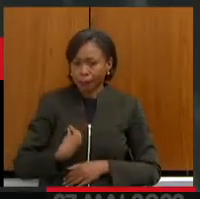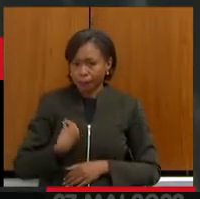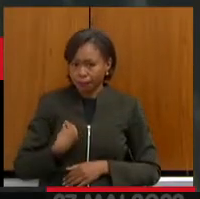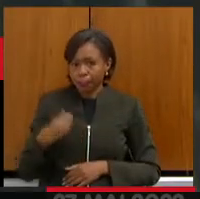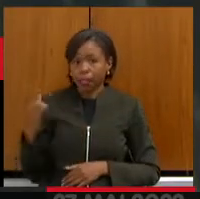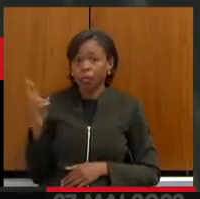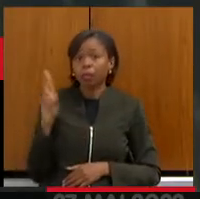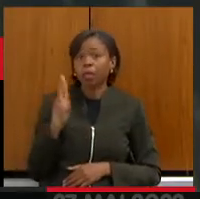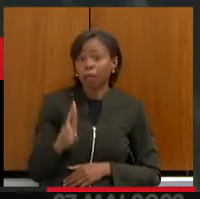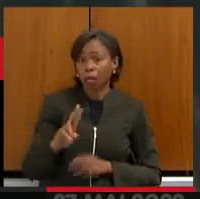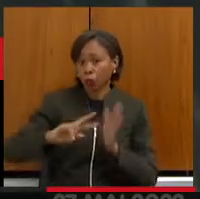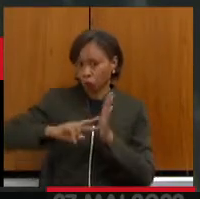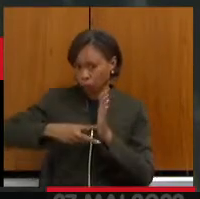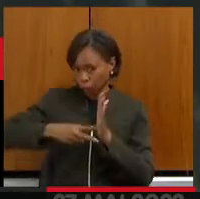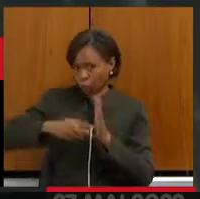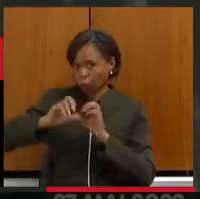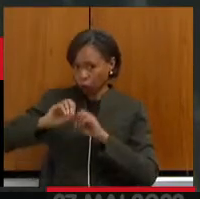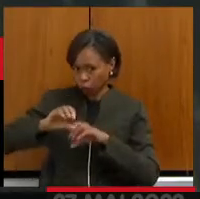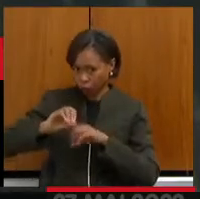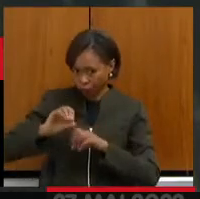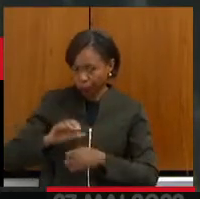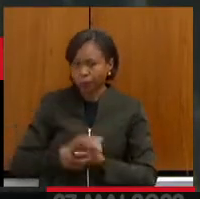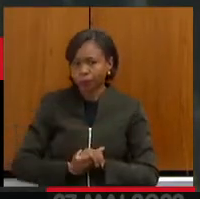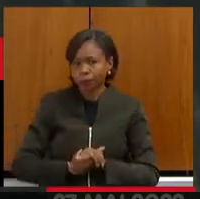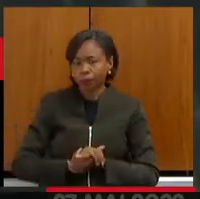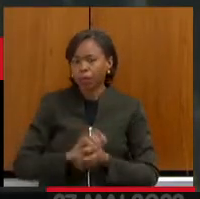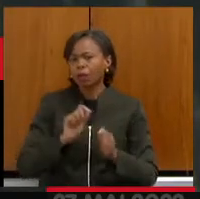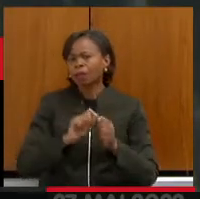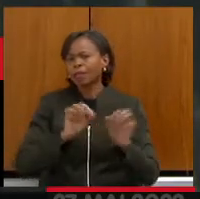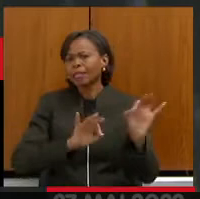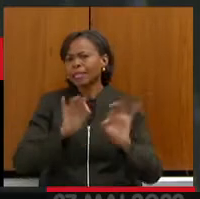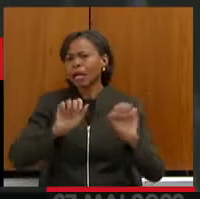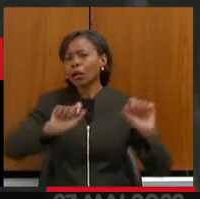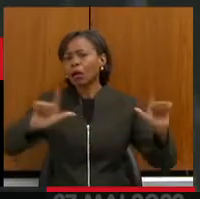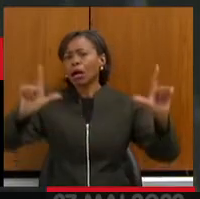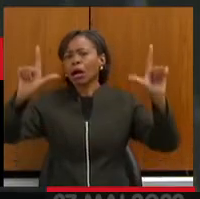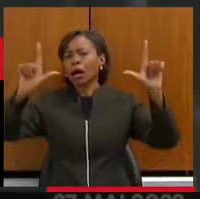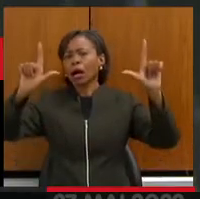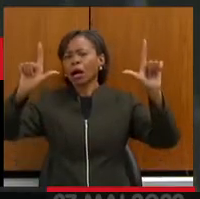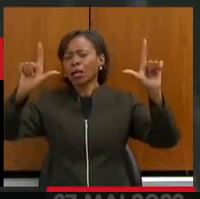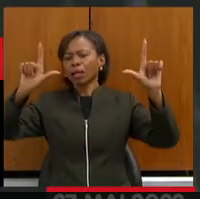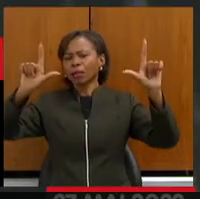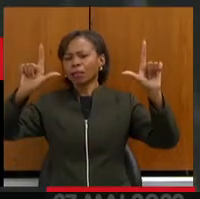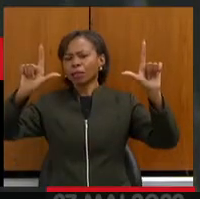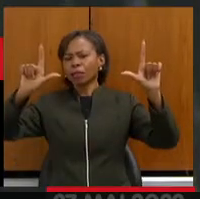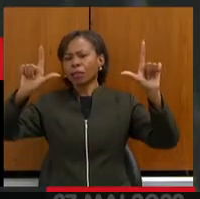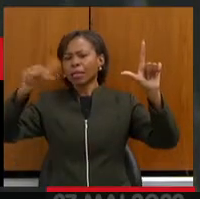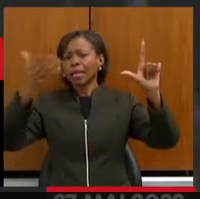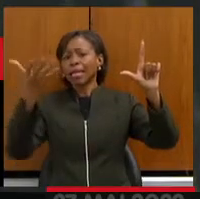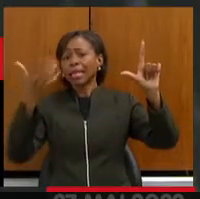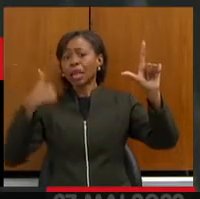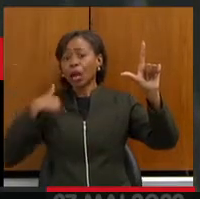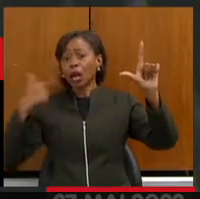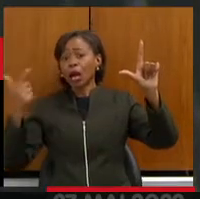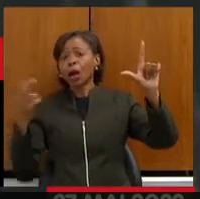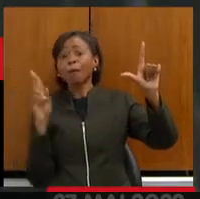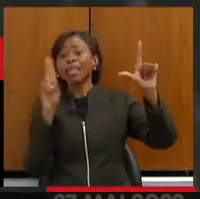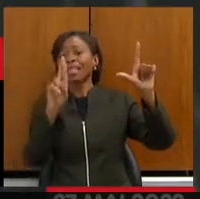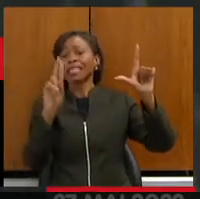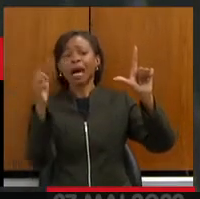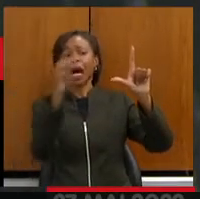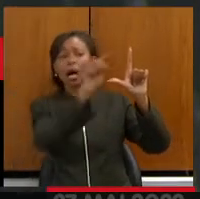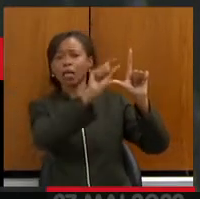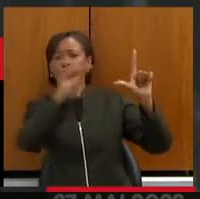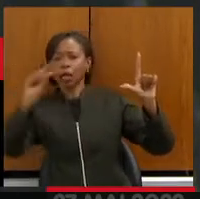representando o sind-ute foi feito um é e queriam me apresentar por no cartaz e